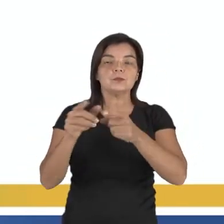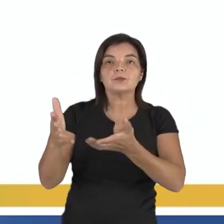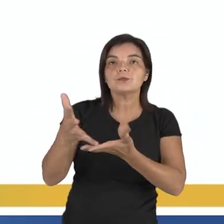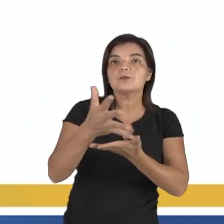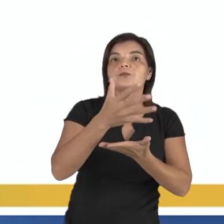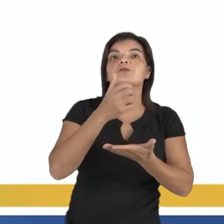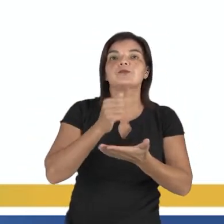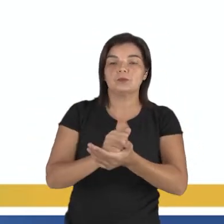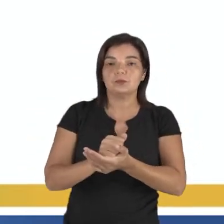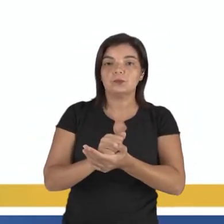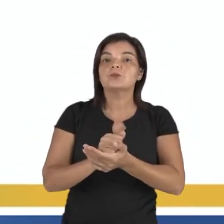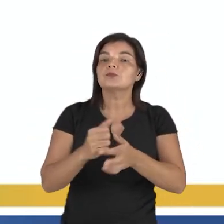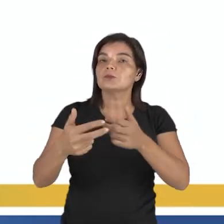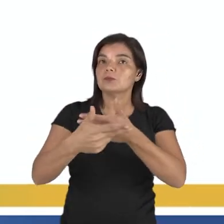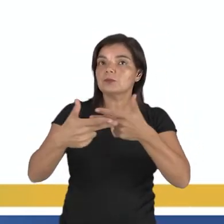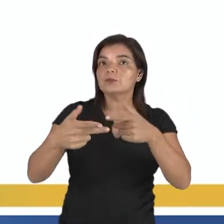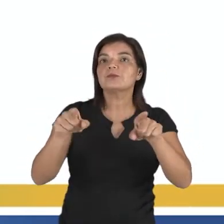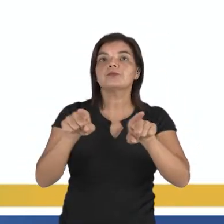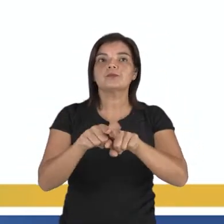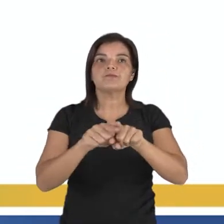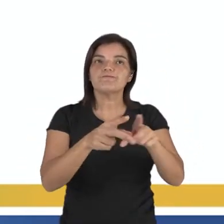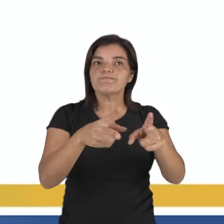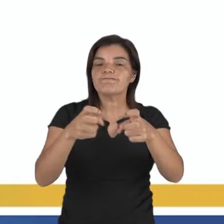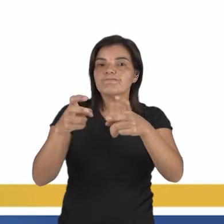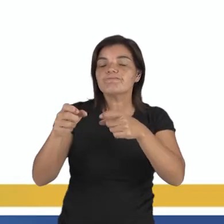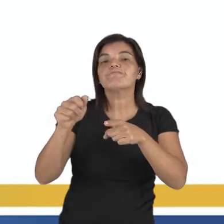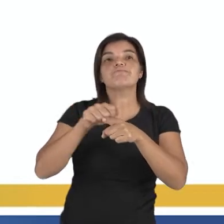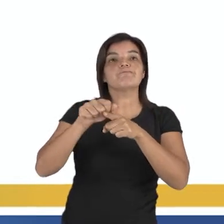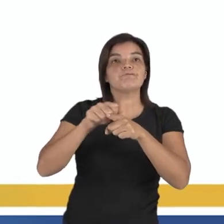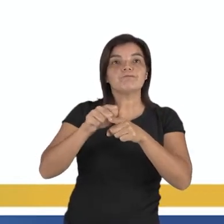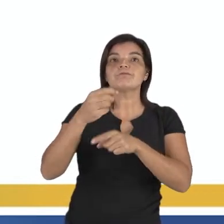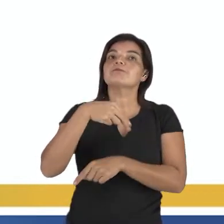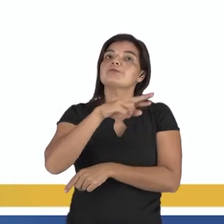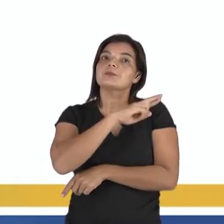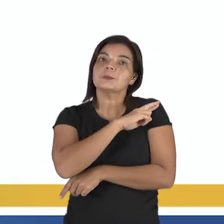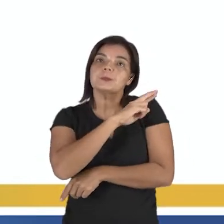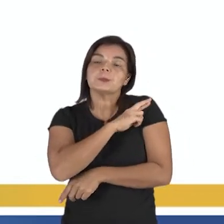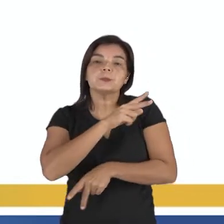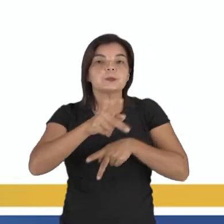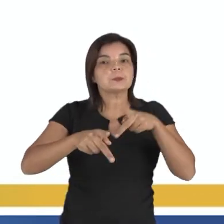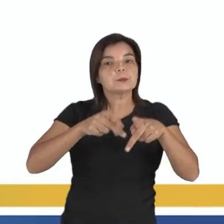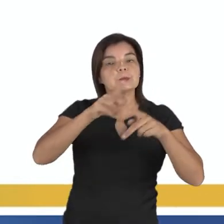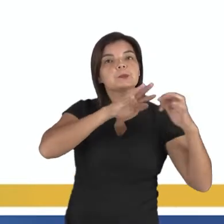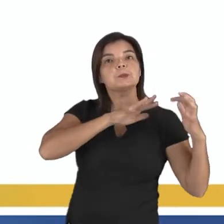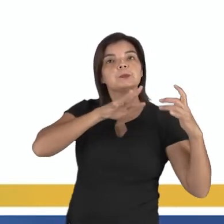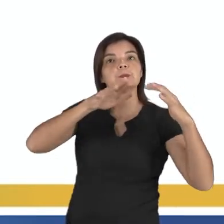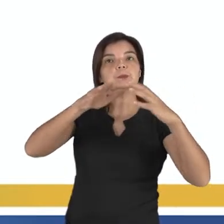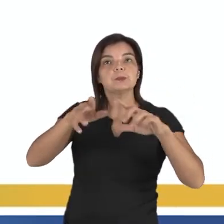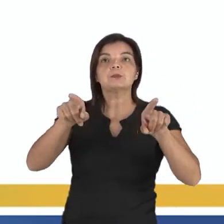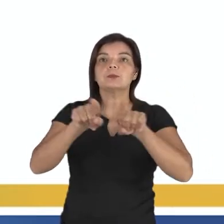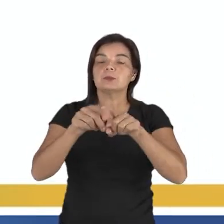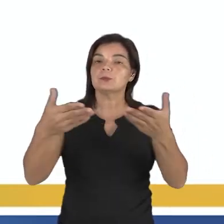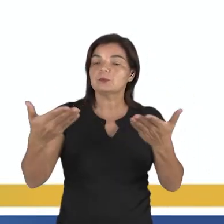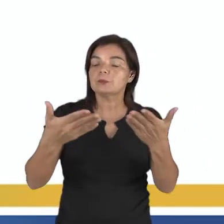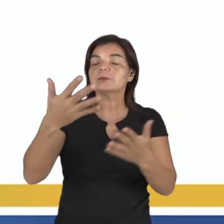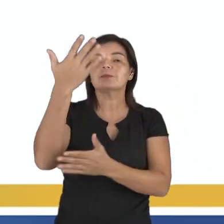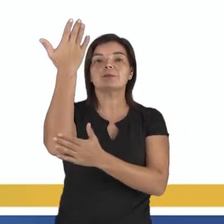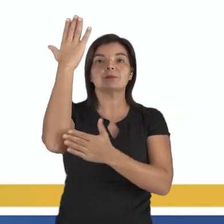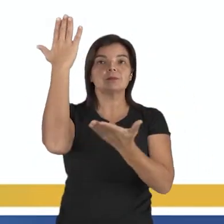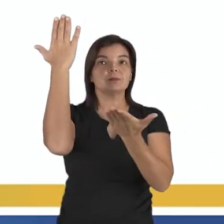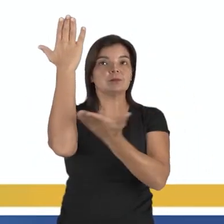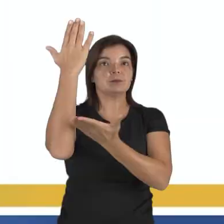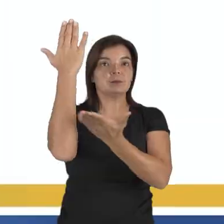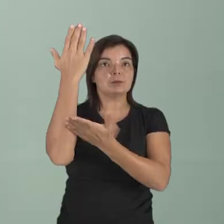no extrativismo vegetal, sobretudo na exploração da borracha, que foi responsável pelo povoamento da região. Foi a partir